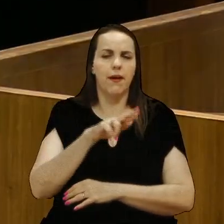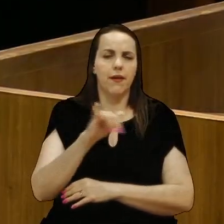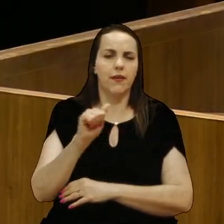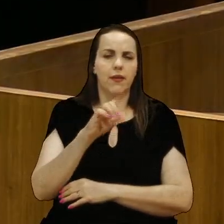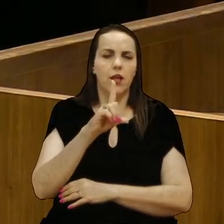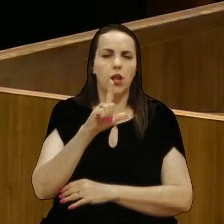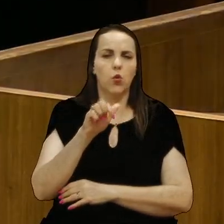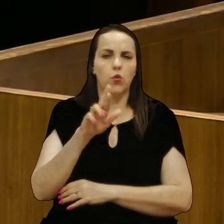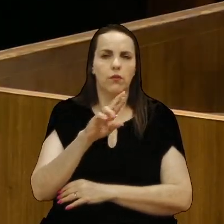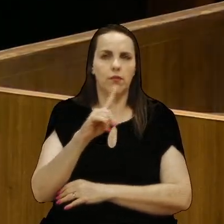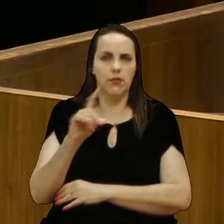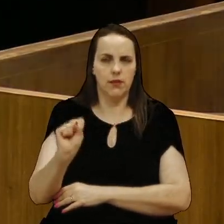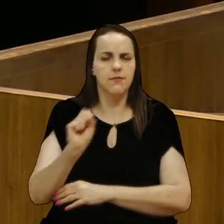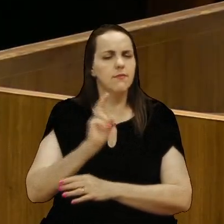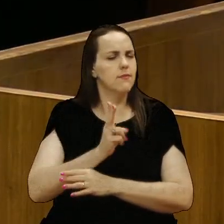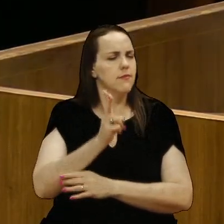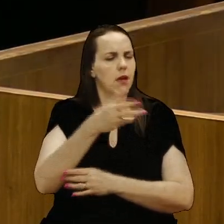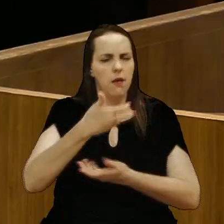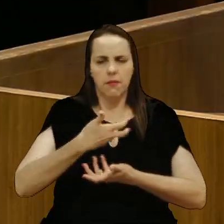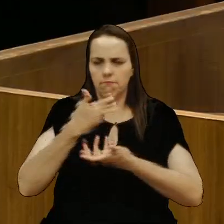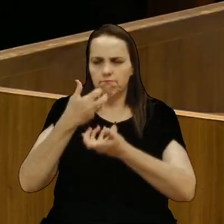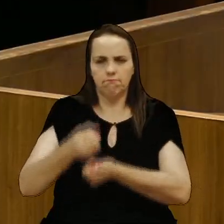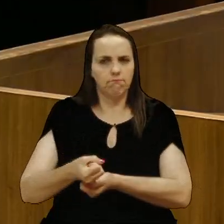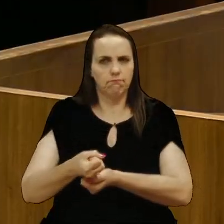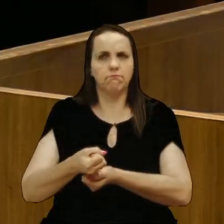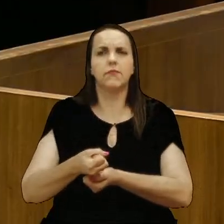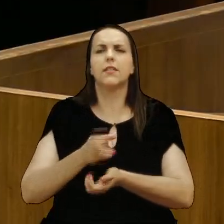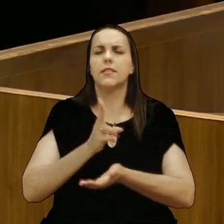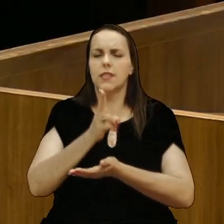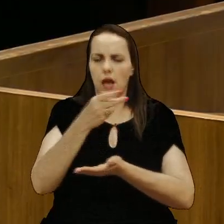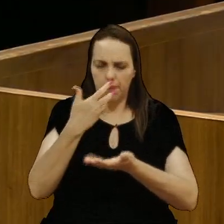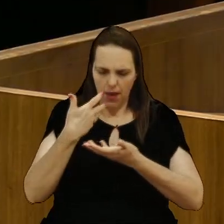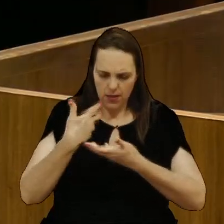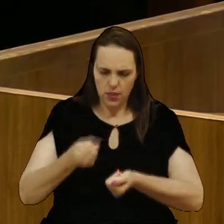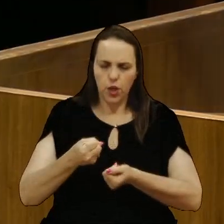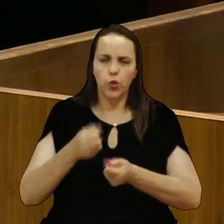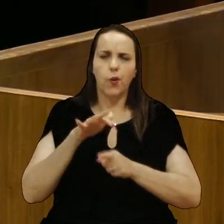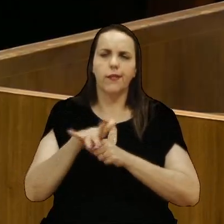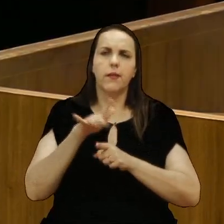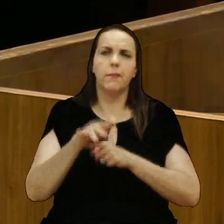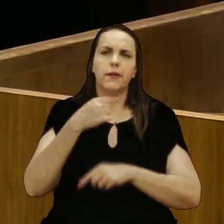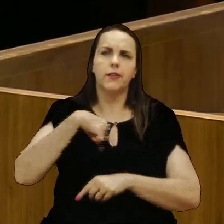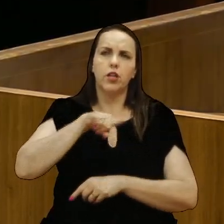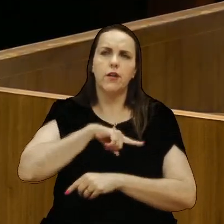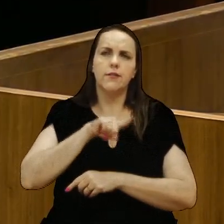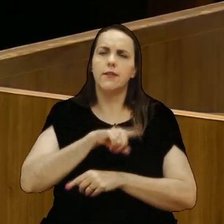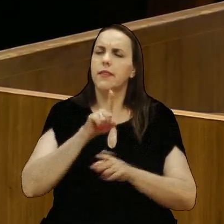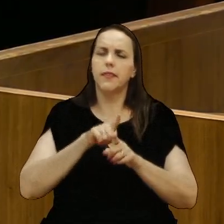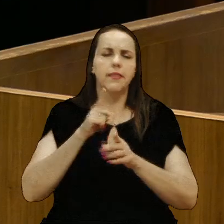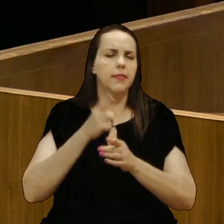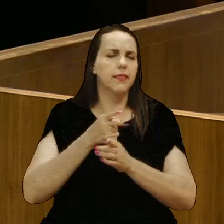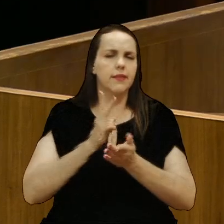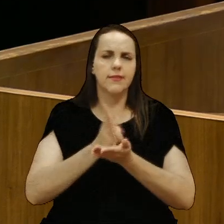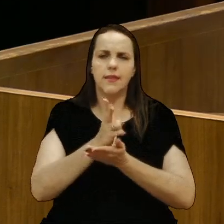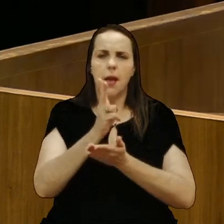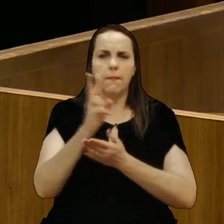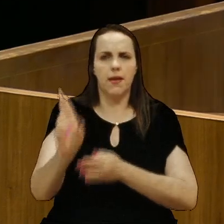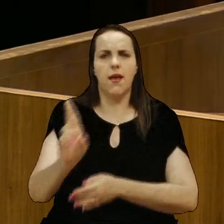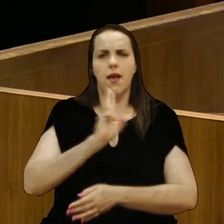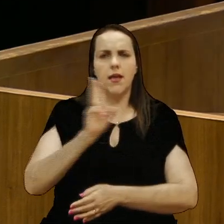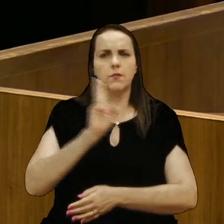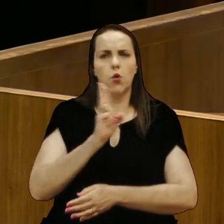sempre nos recebeu, na maioria das vezes acatou as demandas aqui e que respondeu de forma